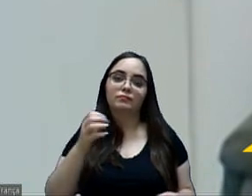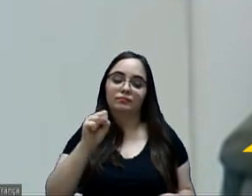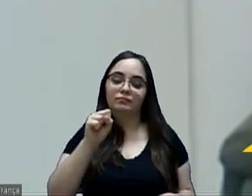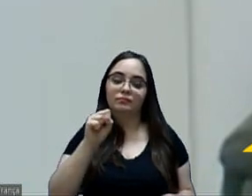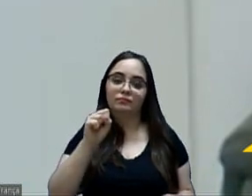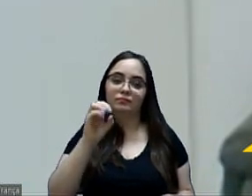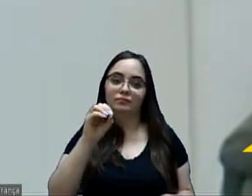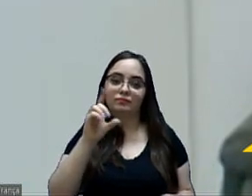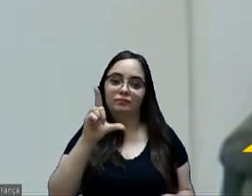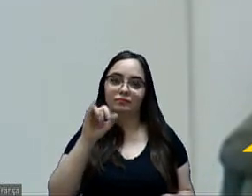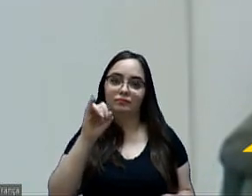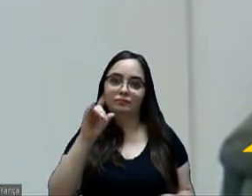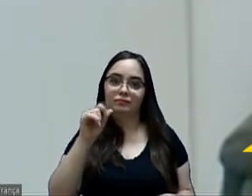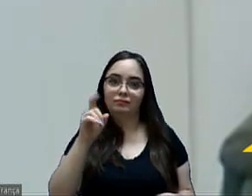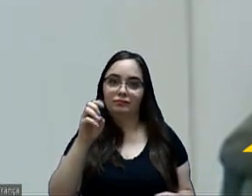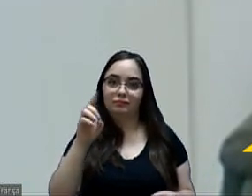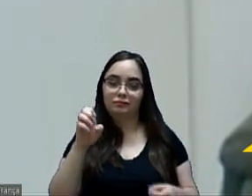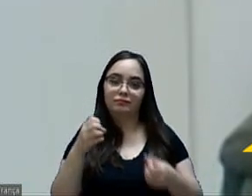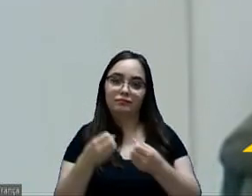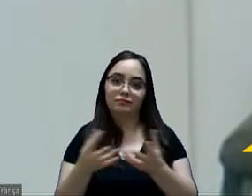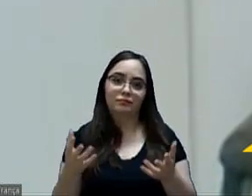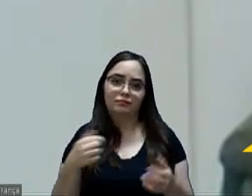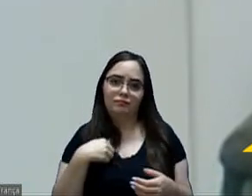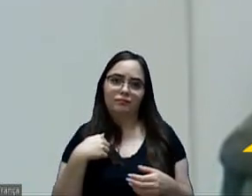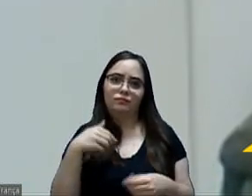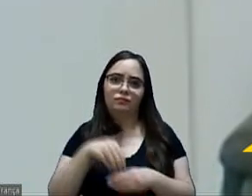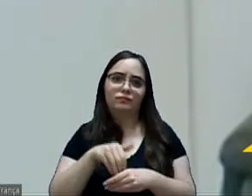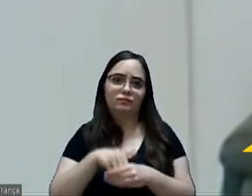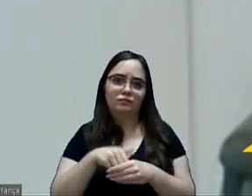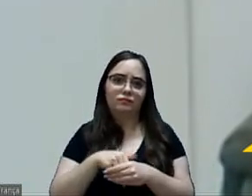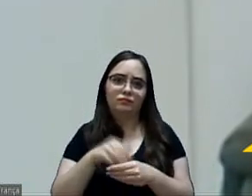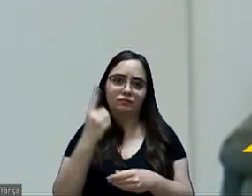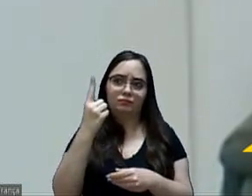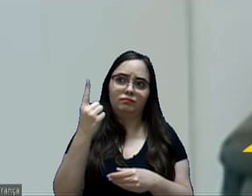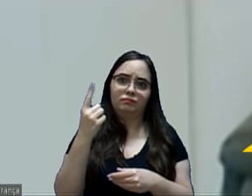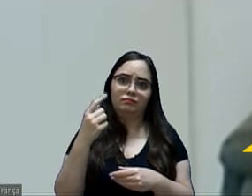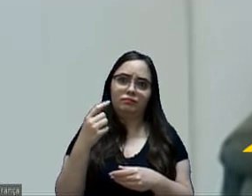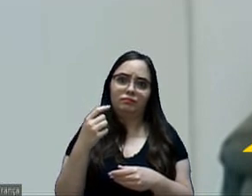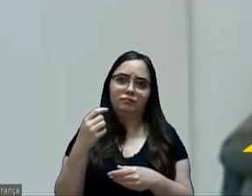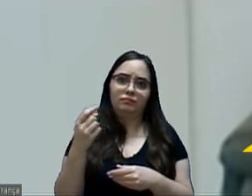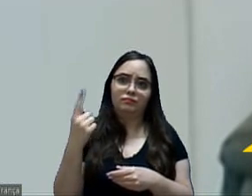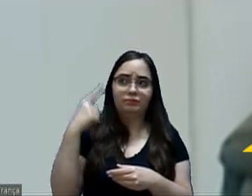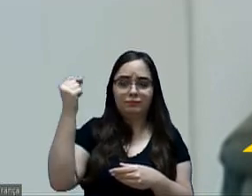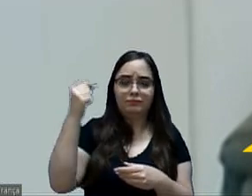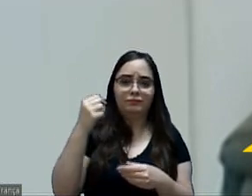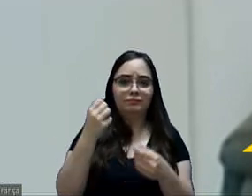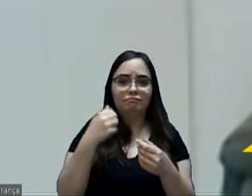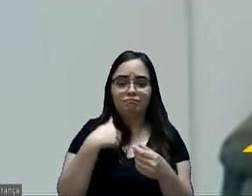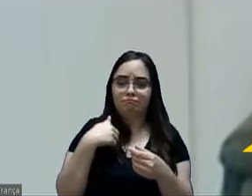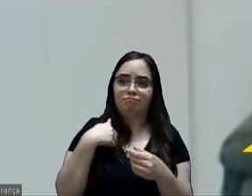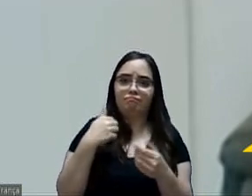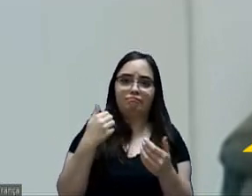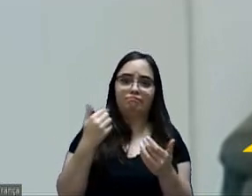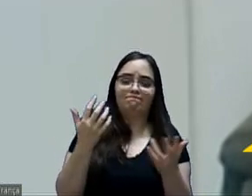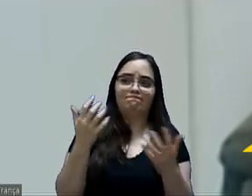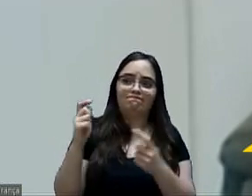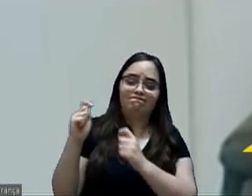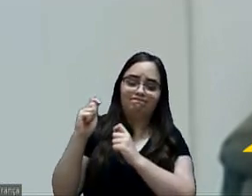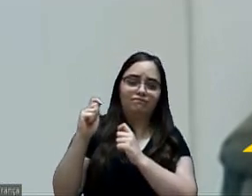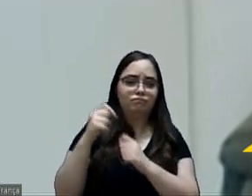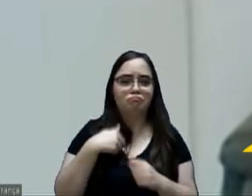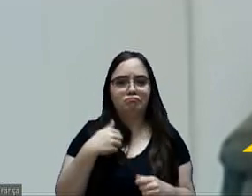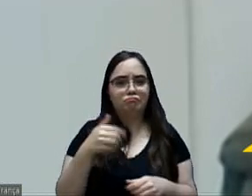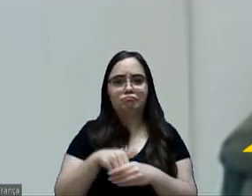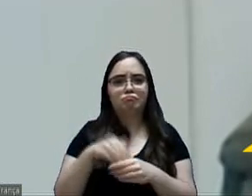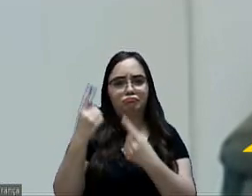isso. Porque, Kiko, este vereador não vota sob pressão da imprensa. Eu não tenho medo nenhum. Se eu tivesse aqui de votar contra, eu